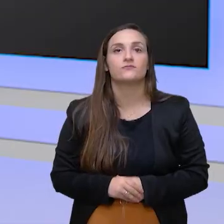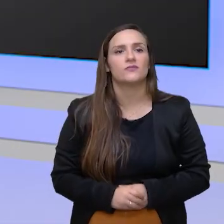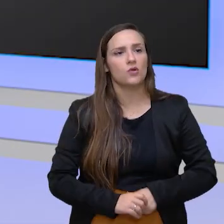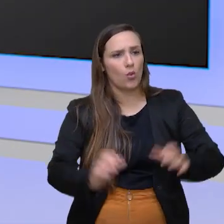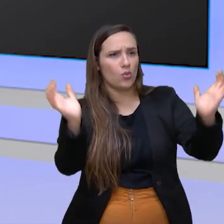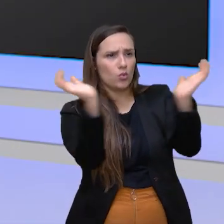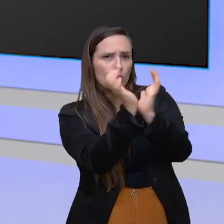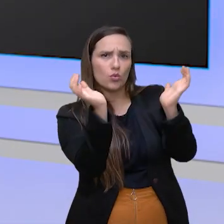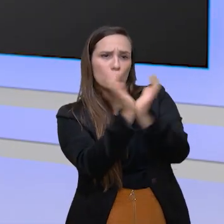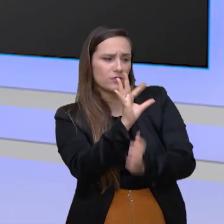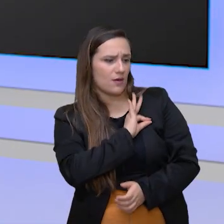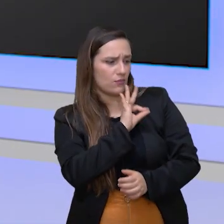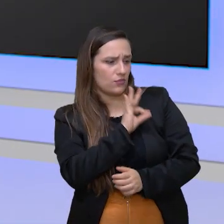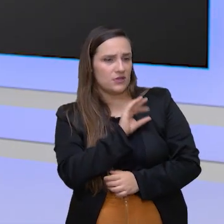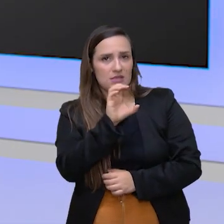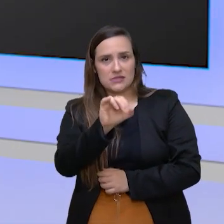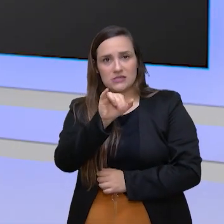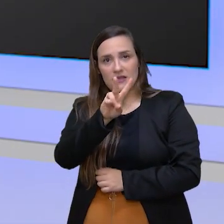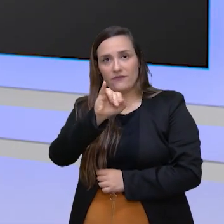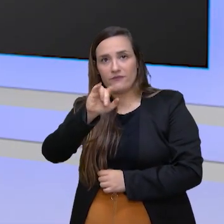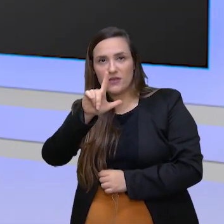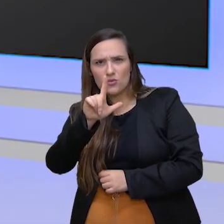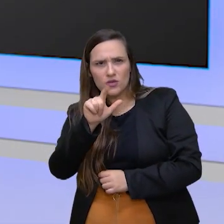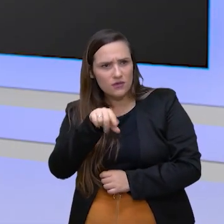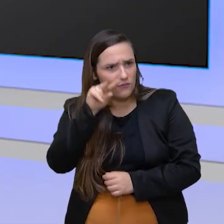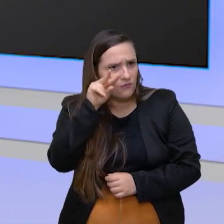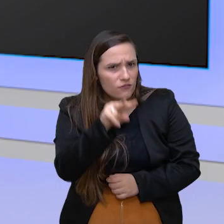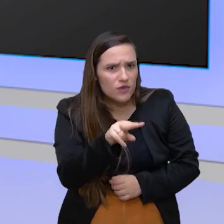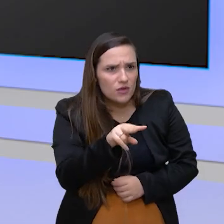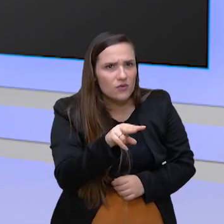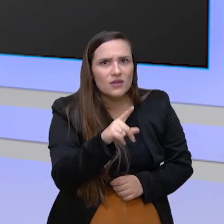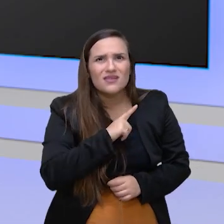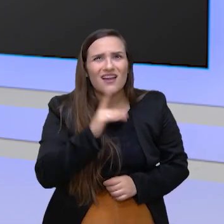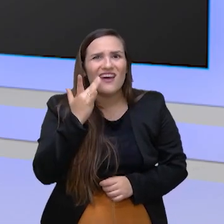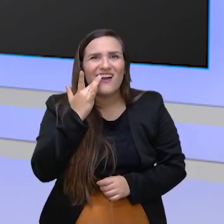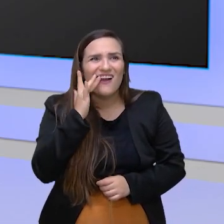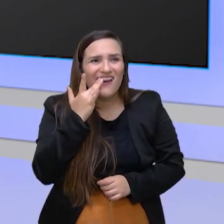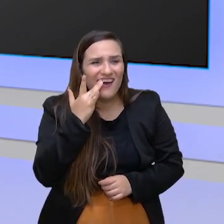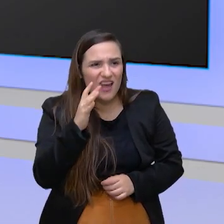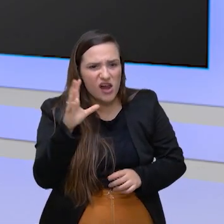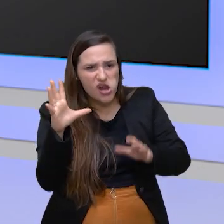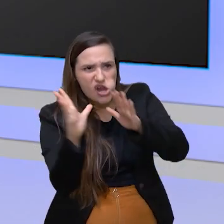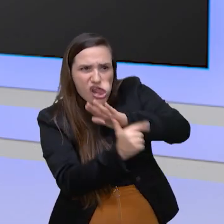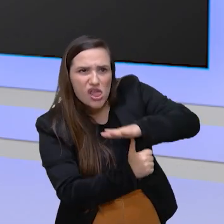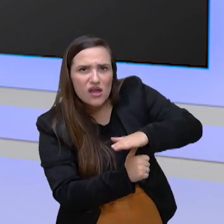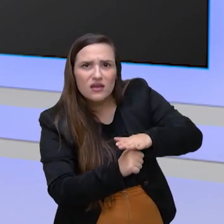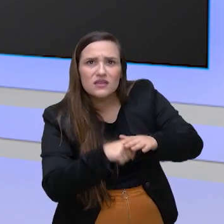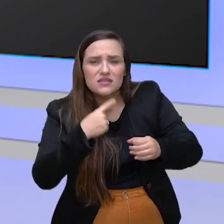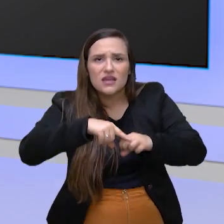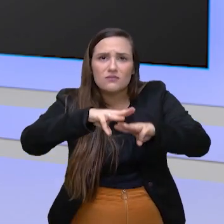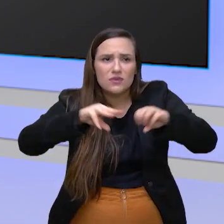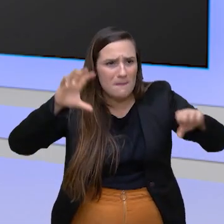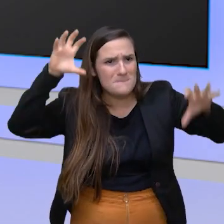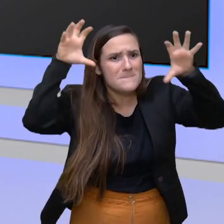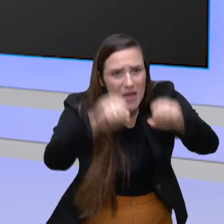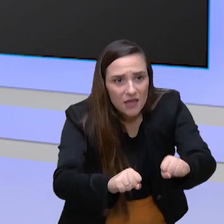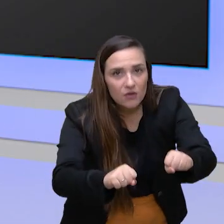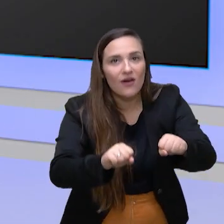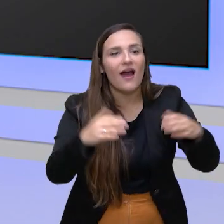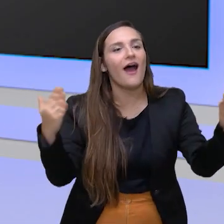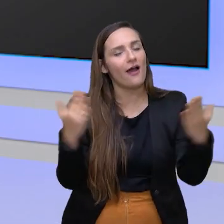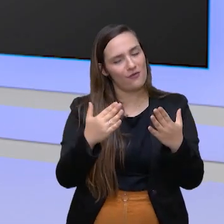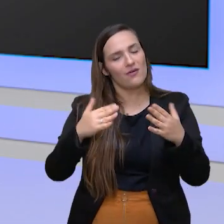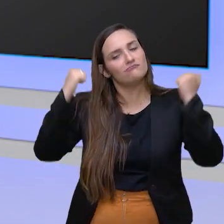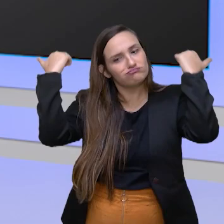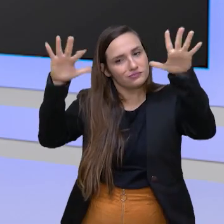ganhar. A equipe da Polícia Civil, responsável pela operação do roubo de uma joalheria na cidade de Maracaju, recebe moção